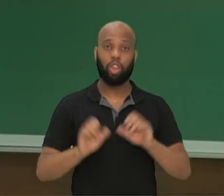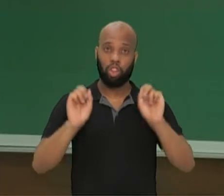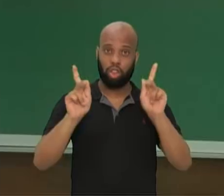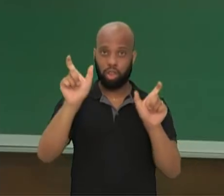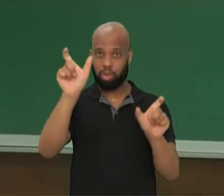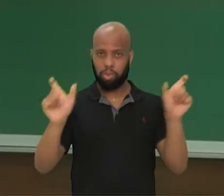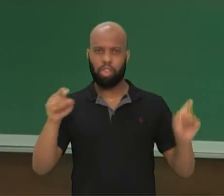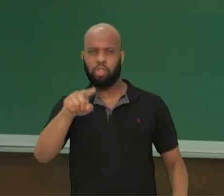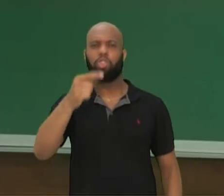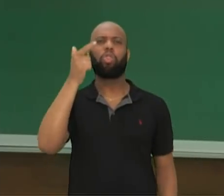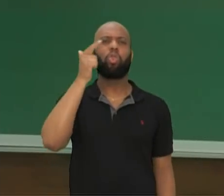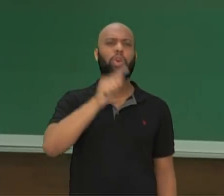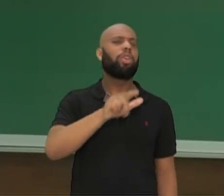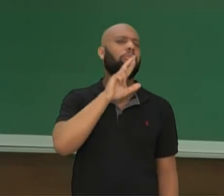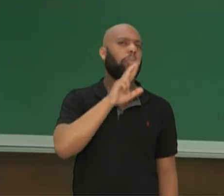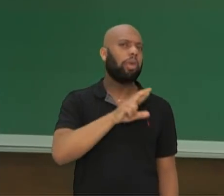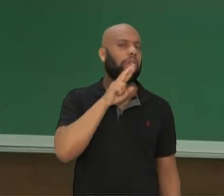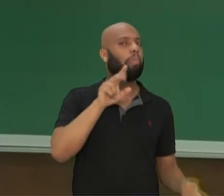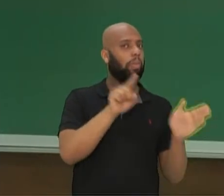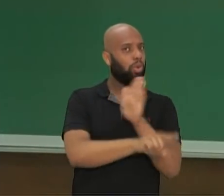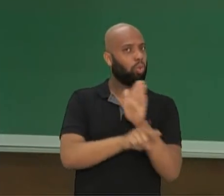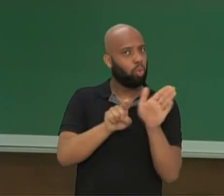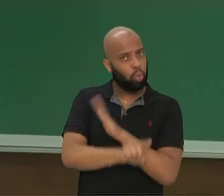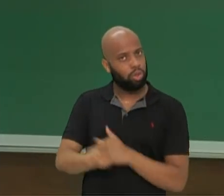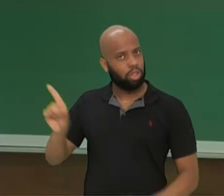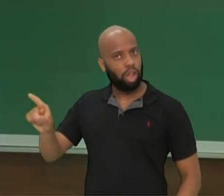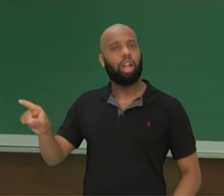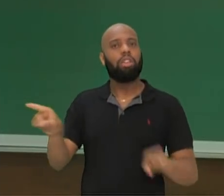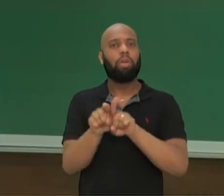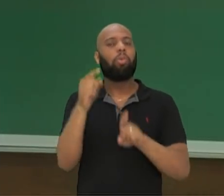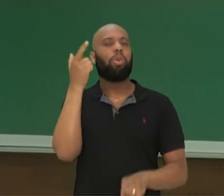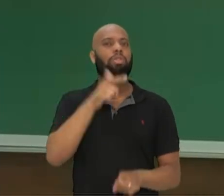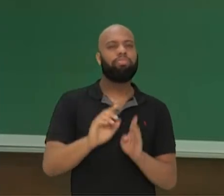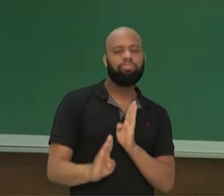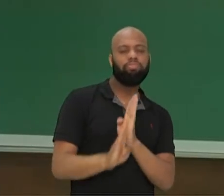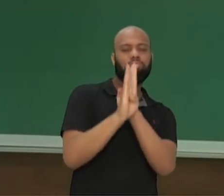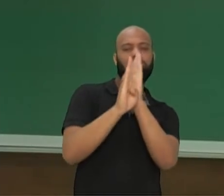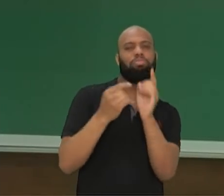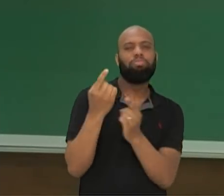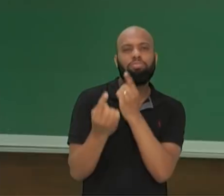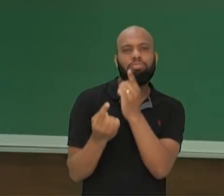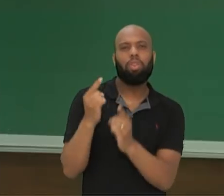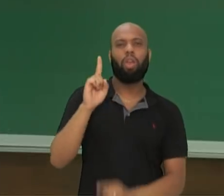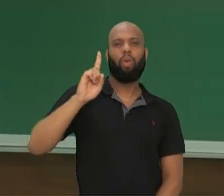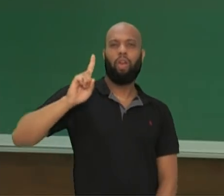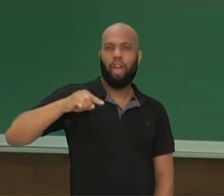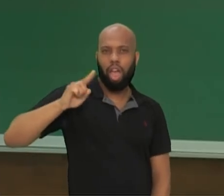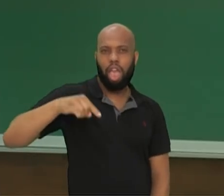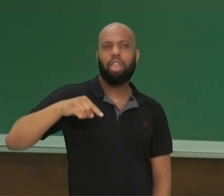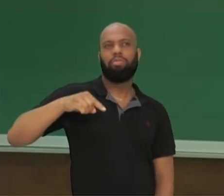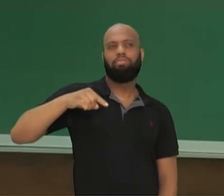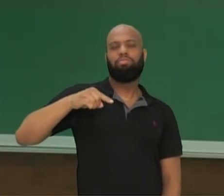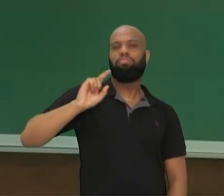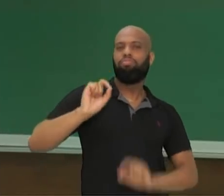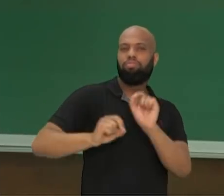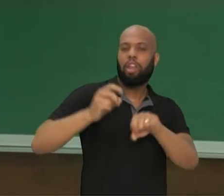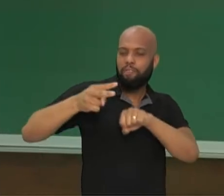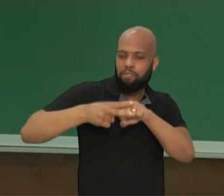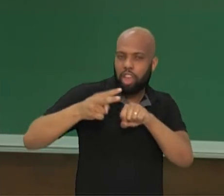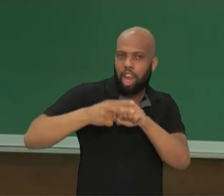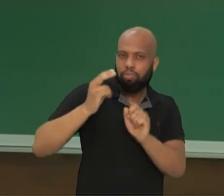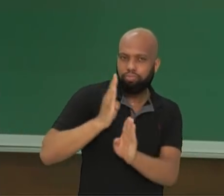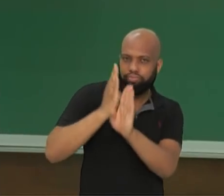Ok, pessoal, conseguiram responder, né? Conseguiram identificar qual seria, né, o verbo